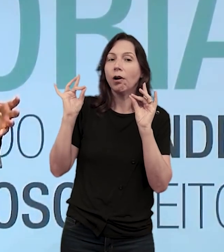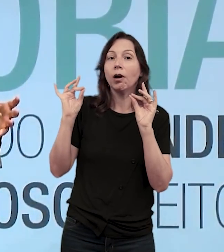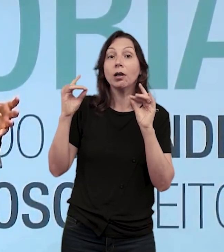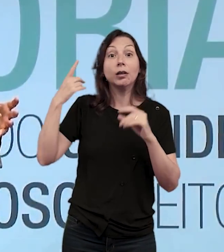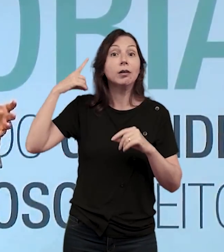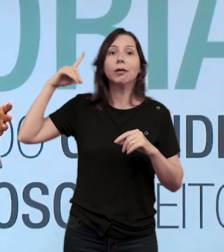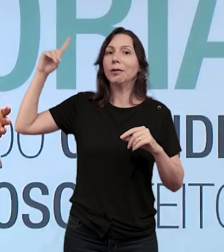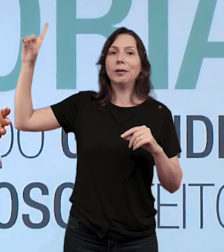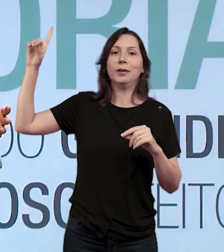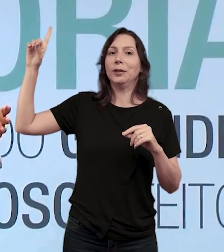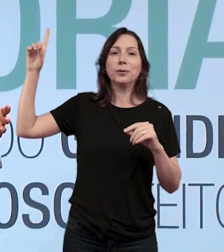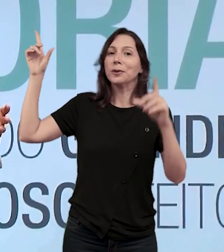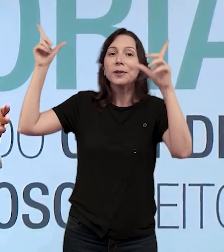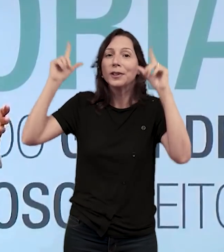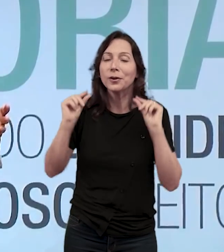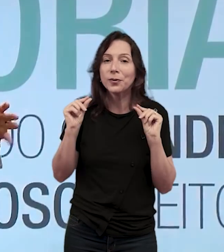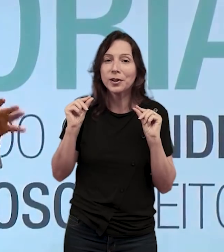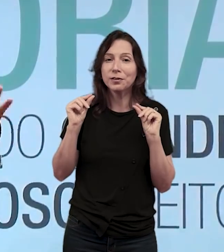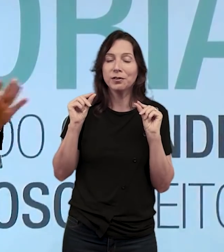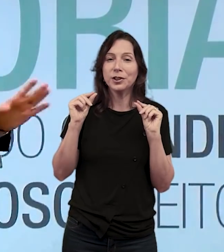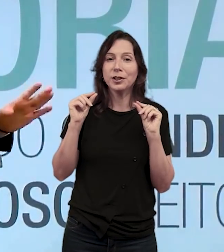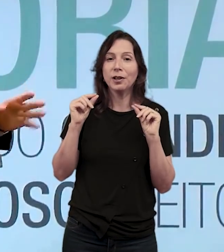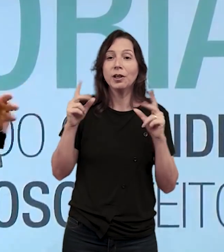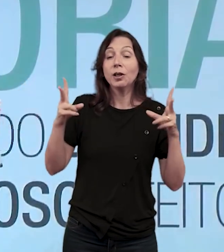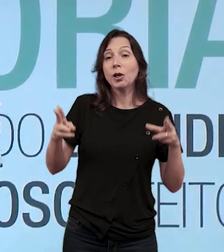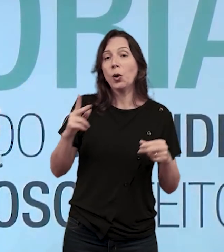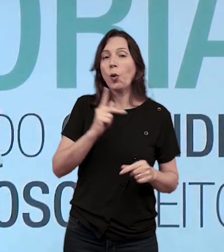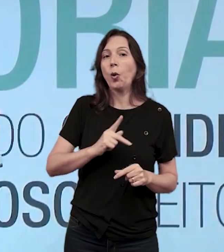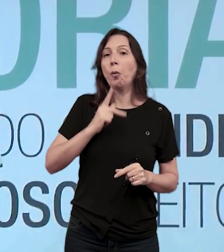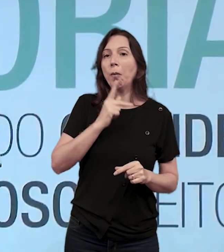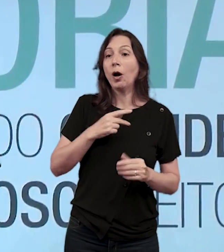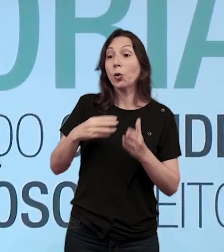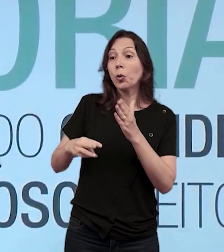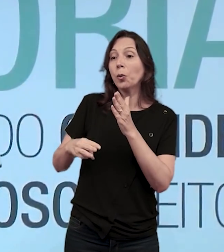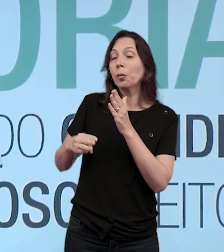Paulo. Orei 3 vezes para ser curado, o Senhor resolveu não me curar.